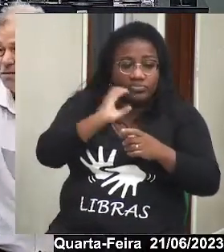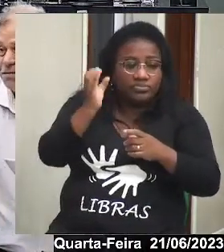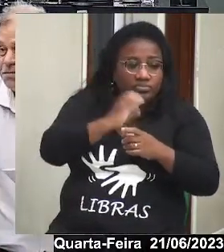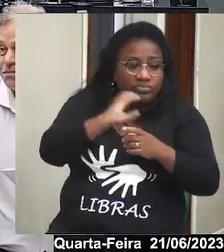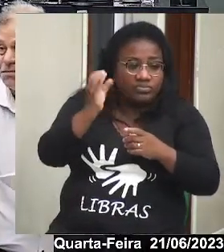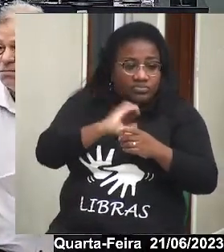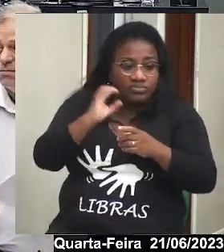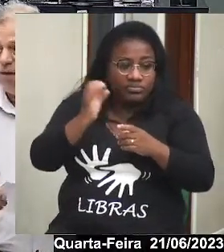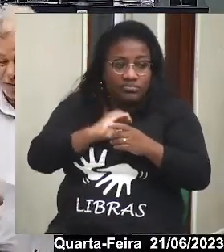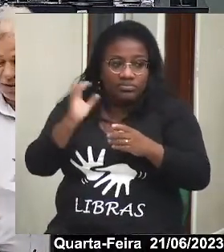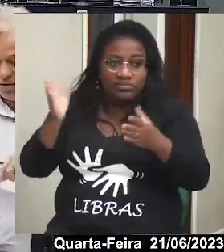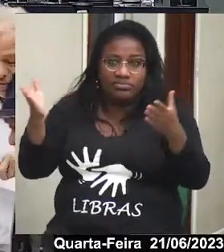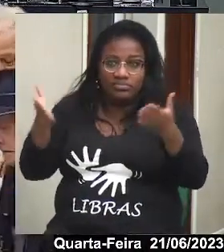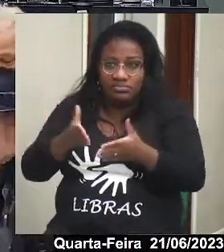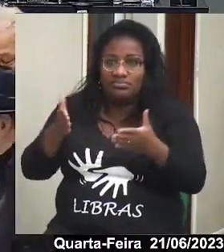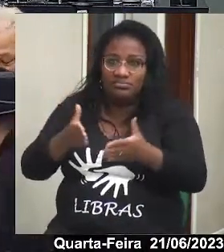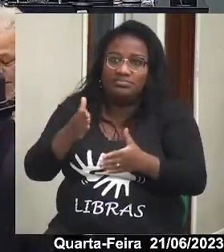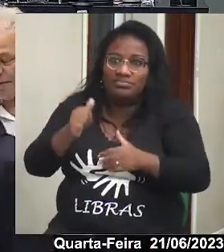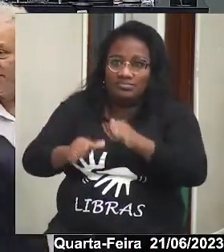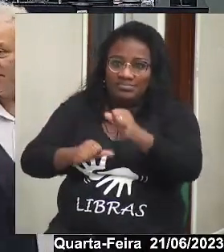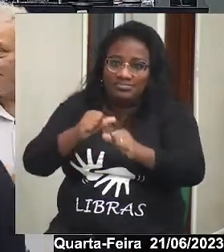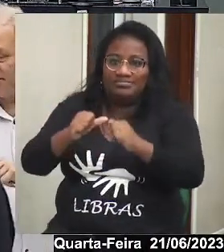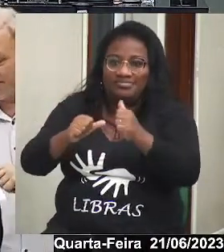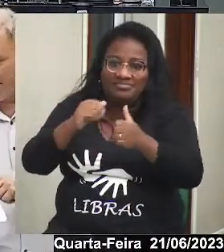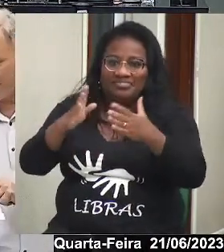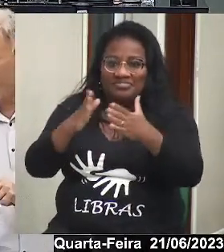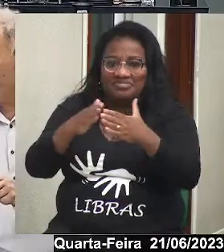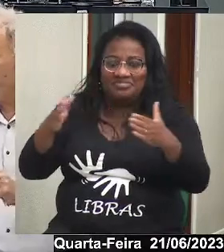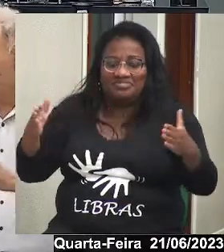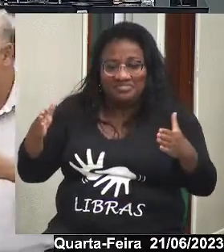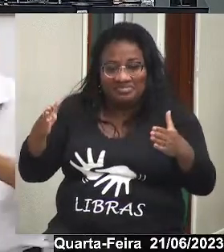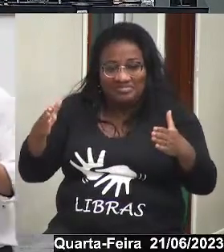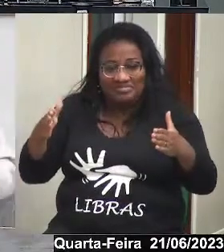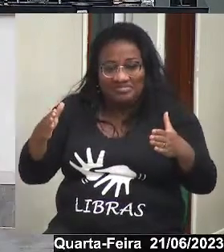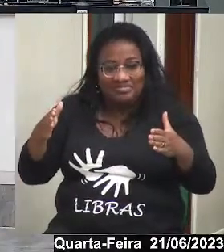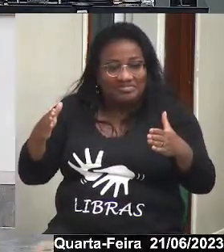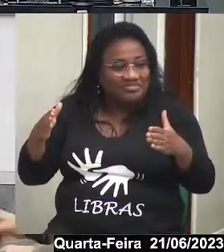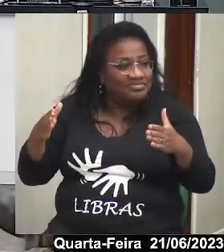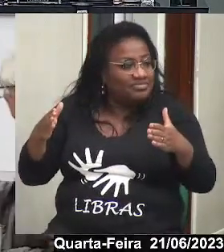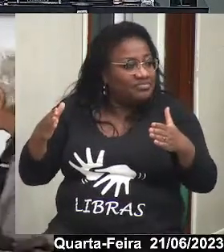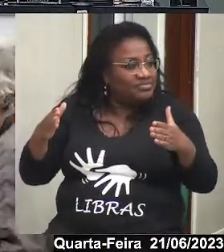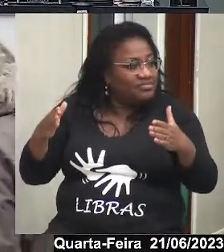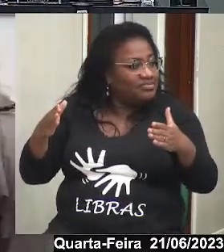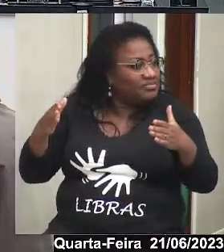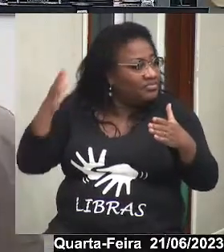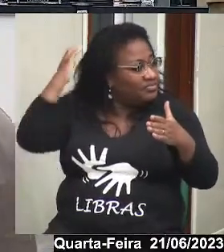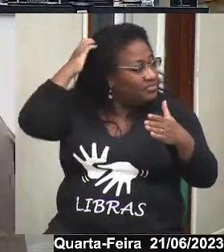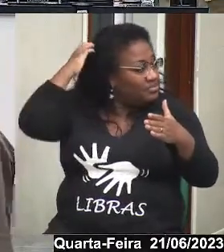apreciação desse modo como religioso. A Comissão Mista recomenda... Vocês colocam na cabeça